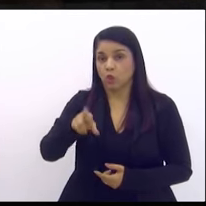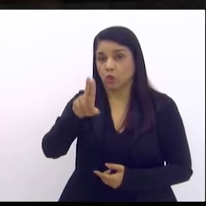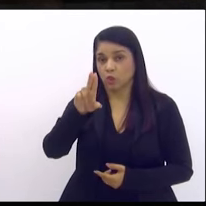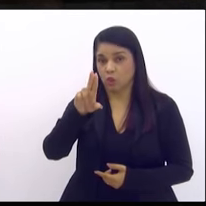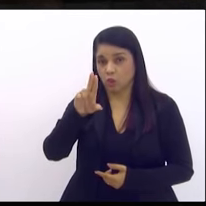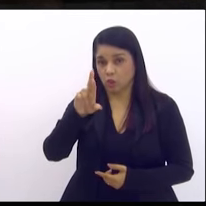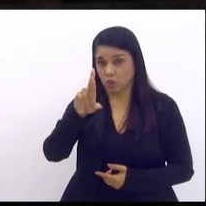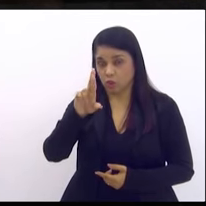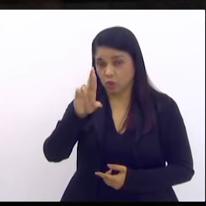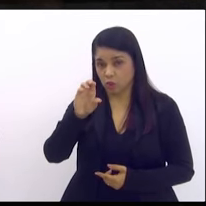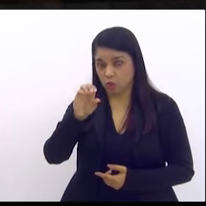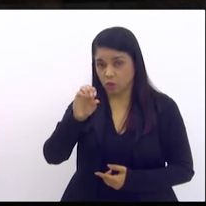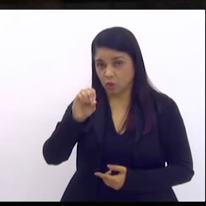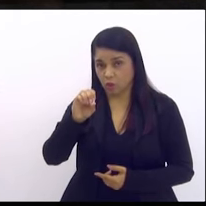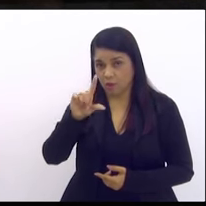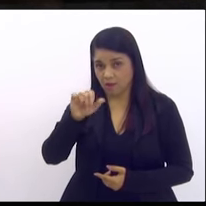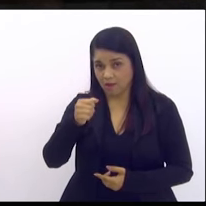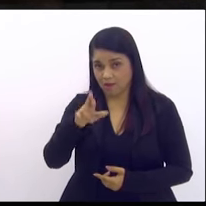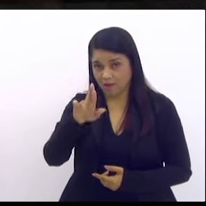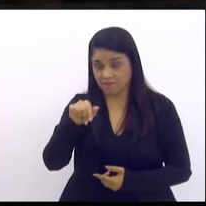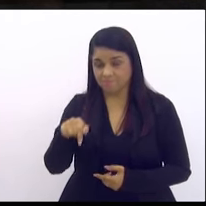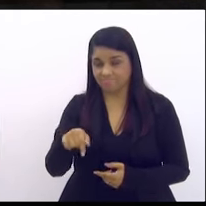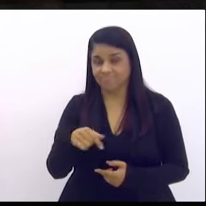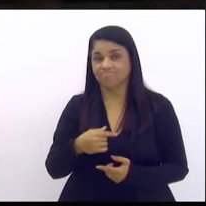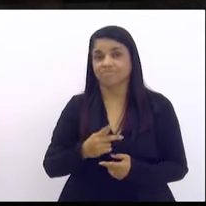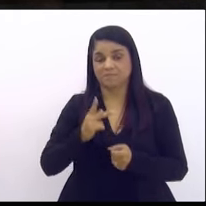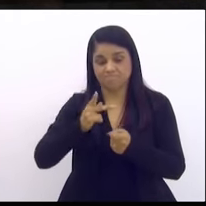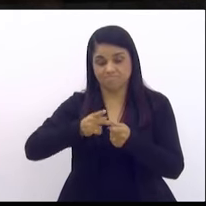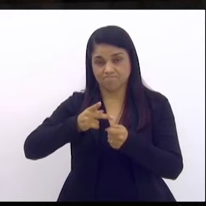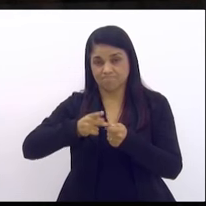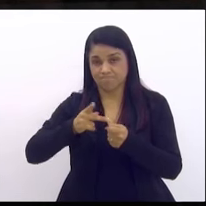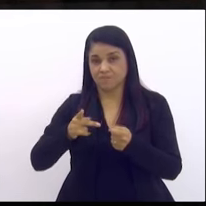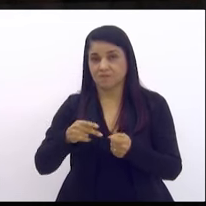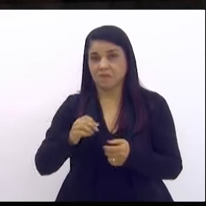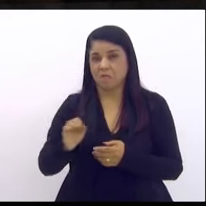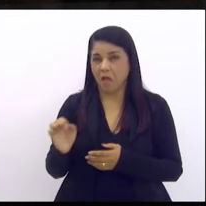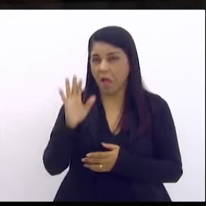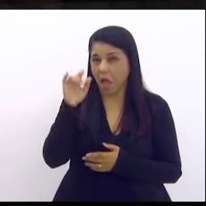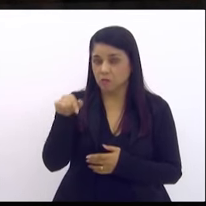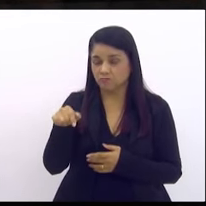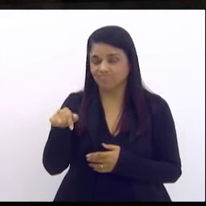as Finanças Públicas tanto faz a federal quanto a Estadual